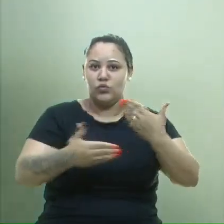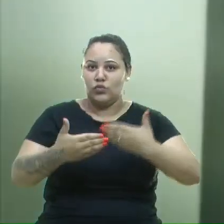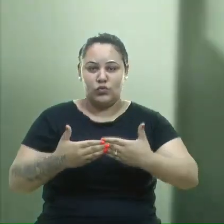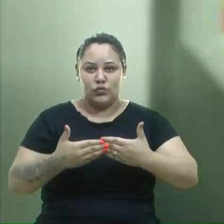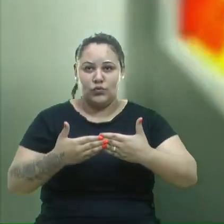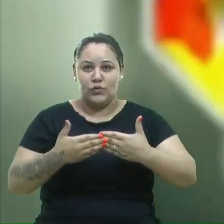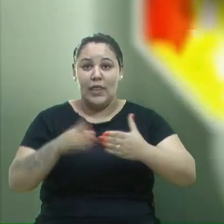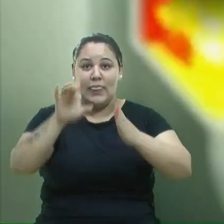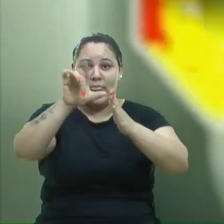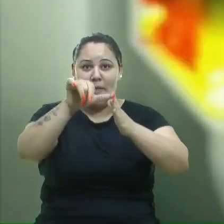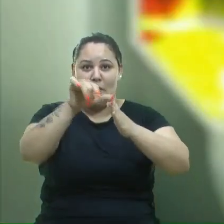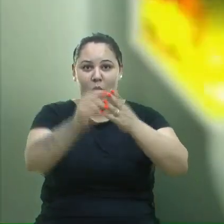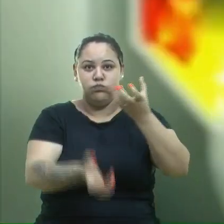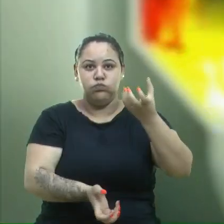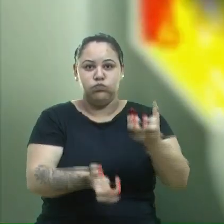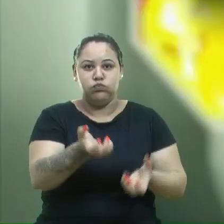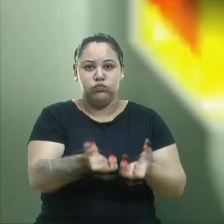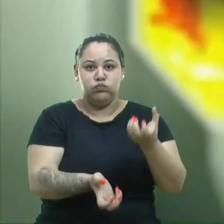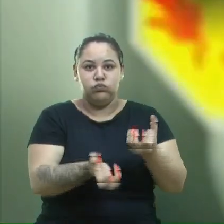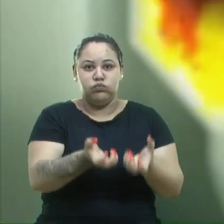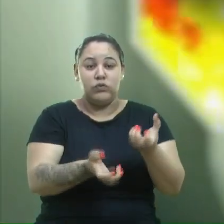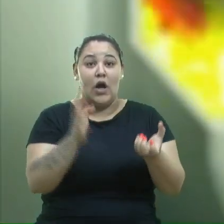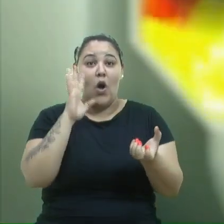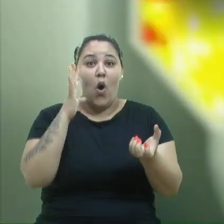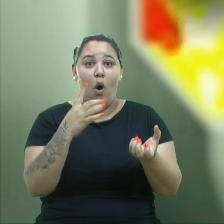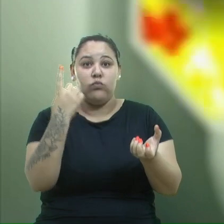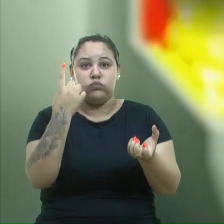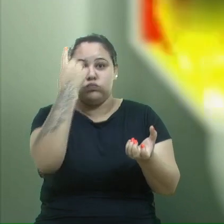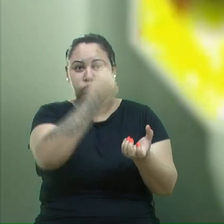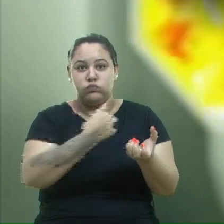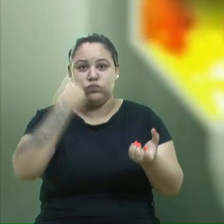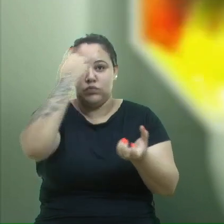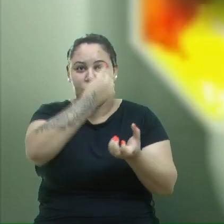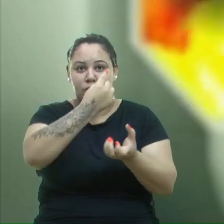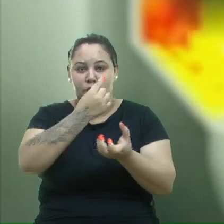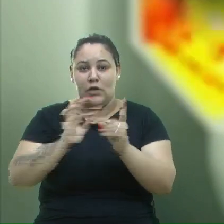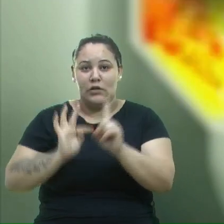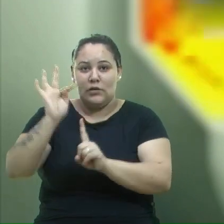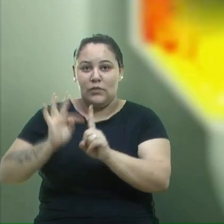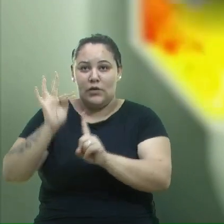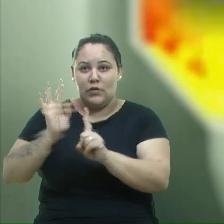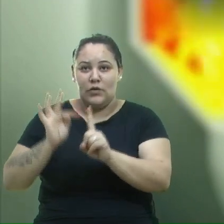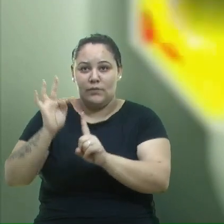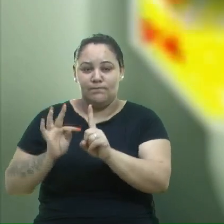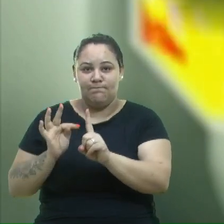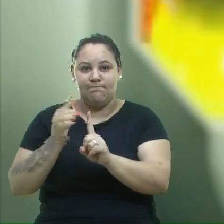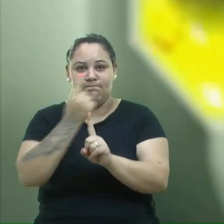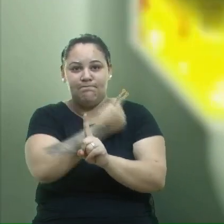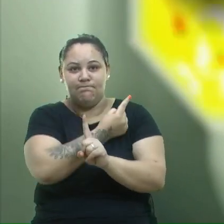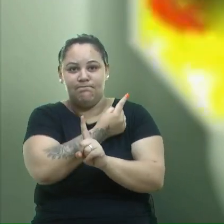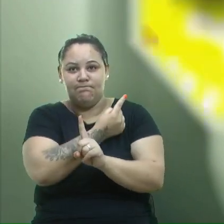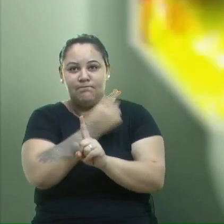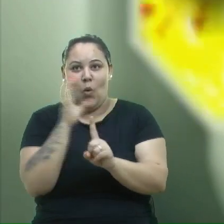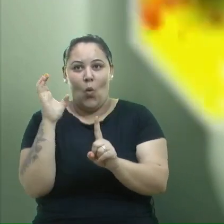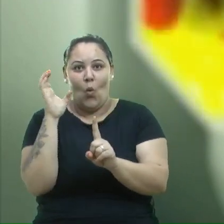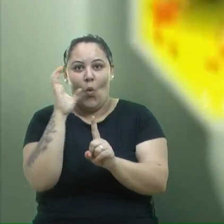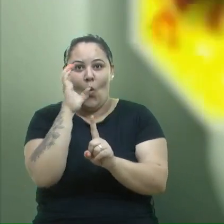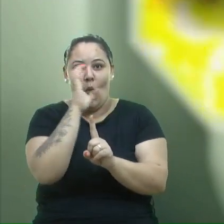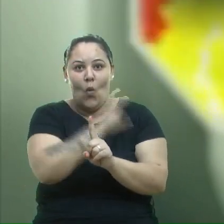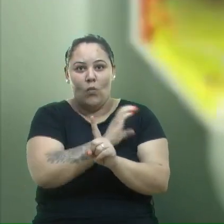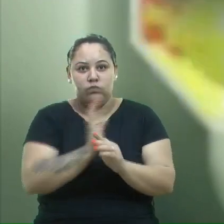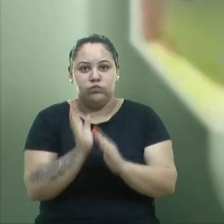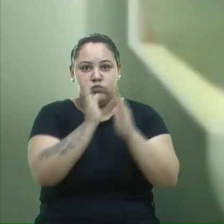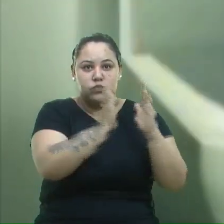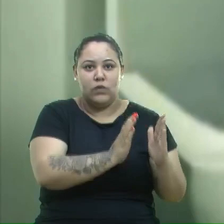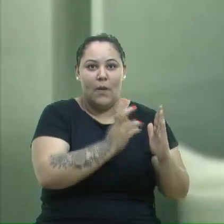Lá dentro, a queima acontece por 1 hora, a temperatura de 1.800 graus centígrados. De um lado, forma-se um gás, que